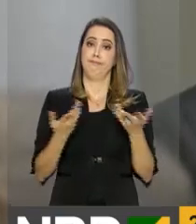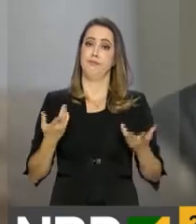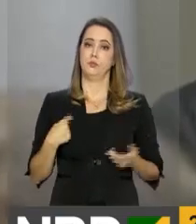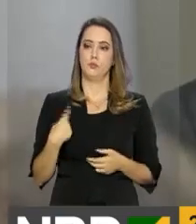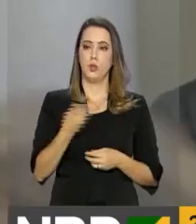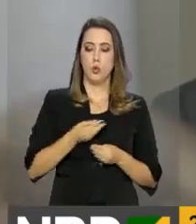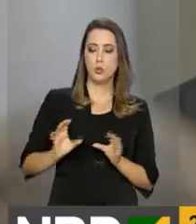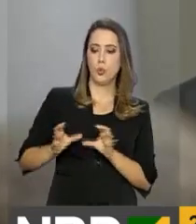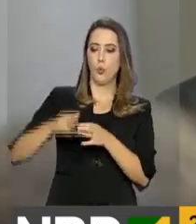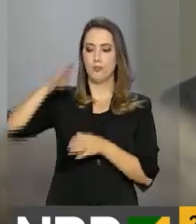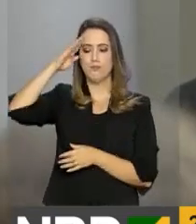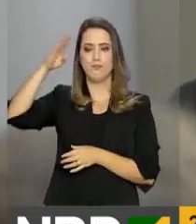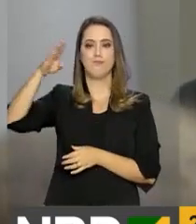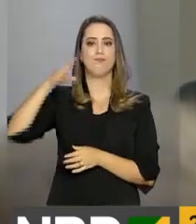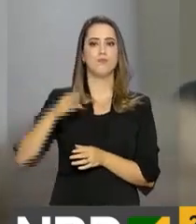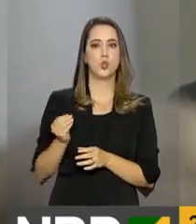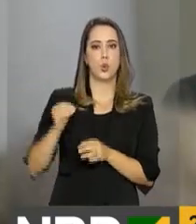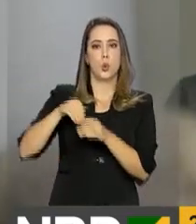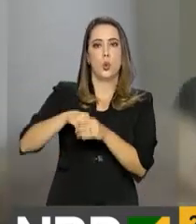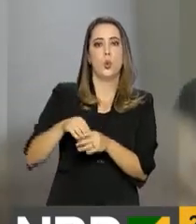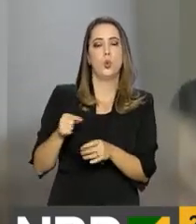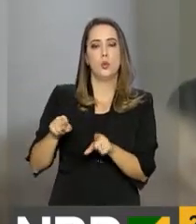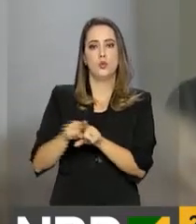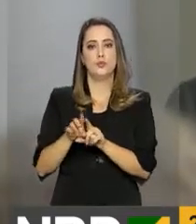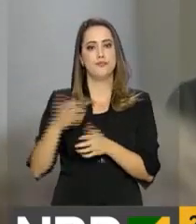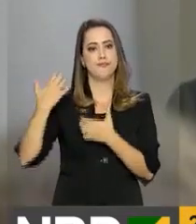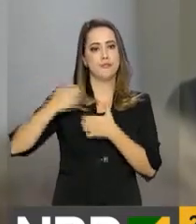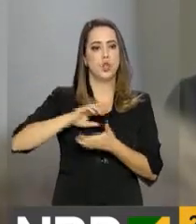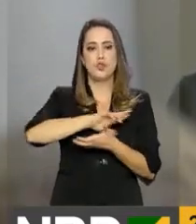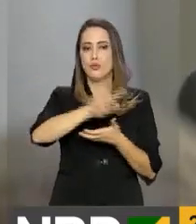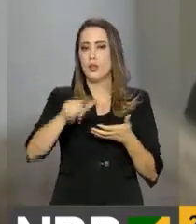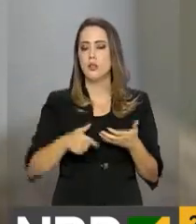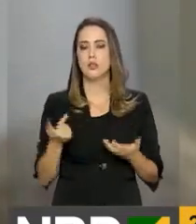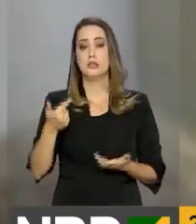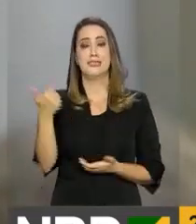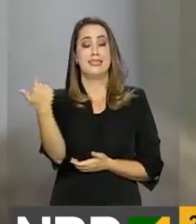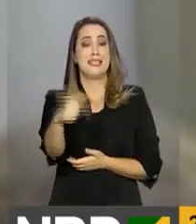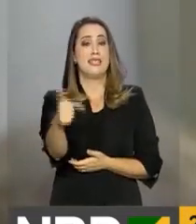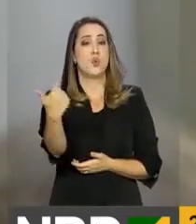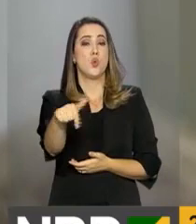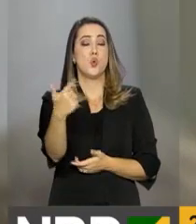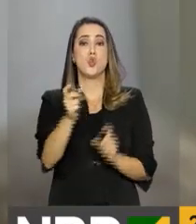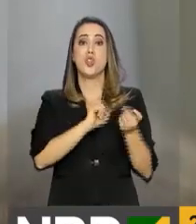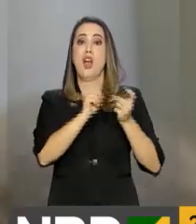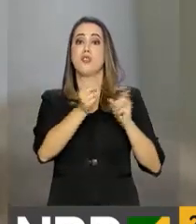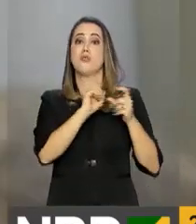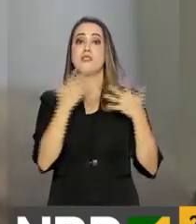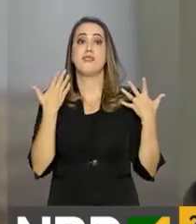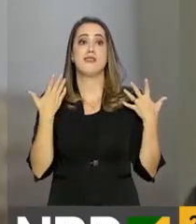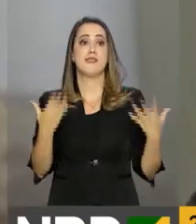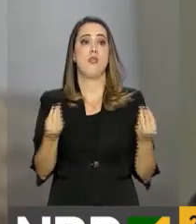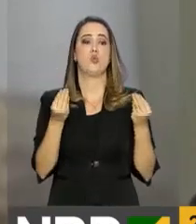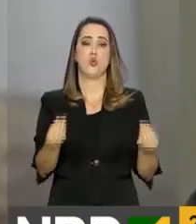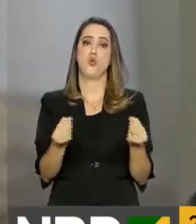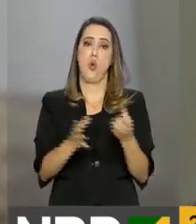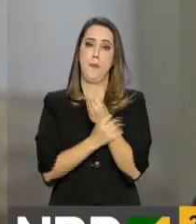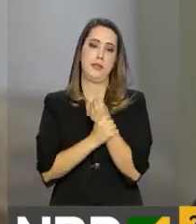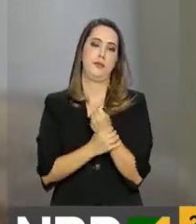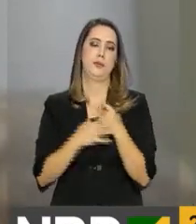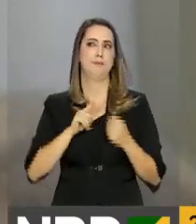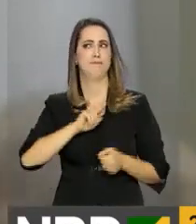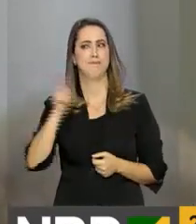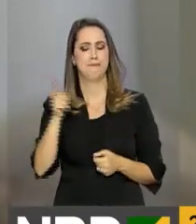para lá as Forças Armadas, Polícia Federal, a Força Nacional de Segurança, eles não tinham a administração da segurança. E